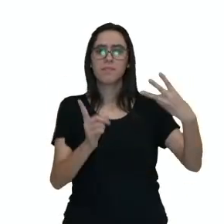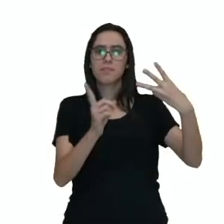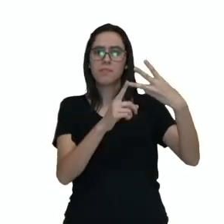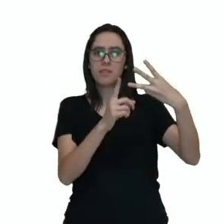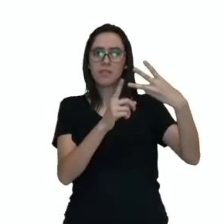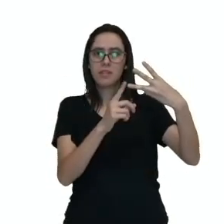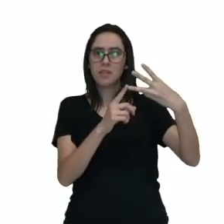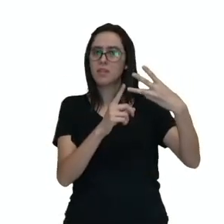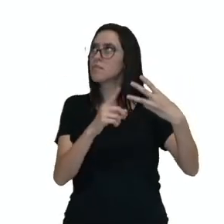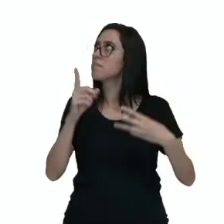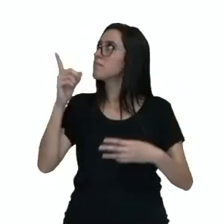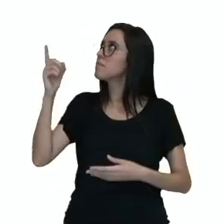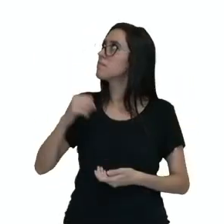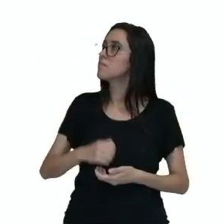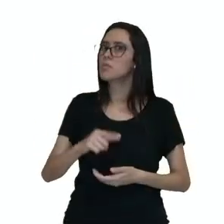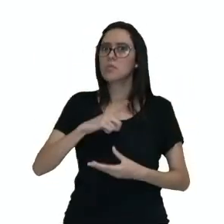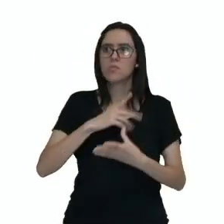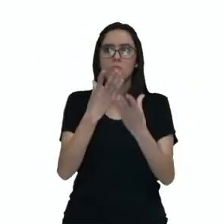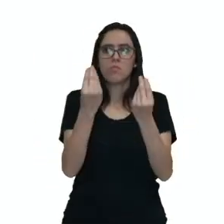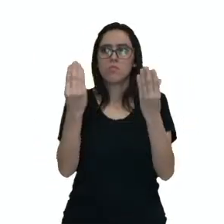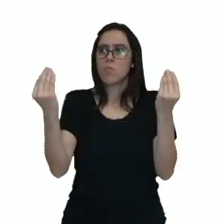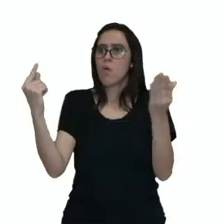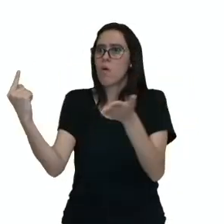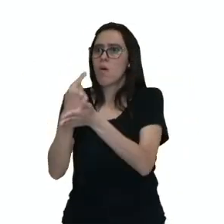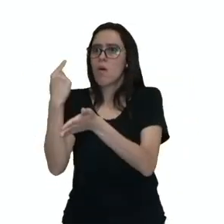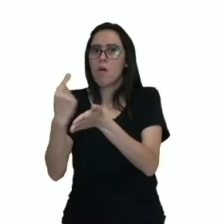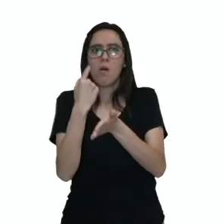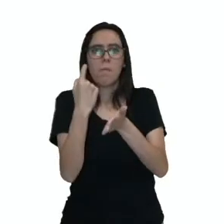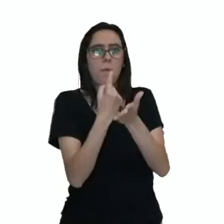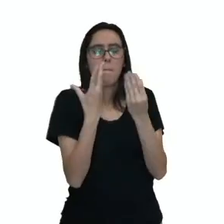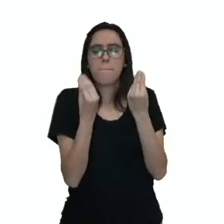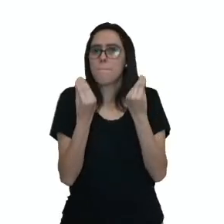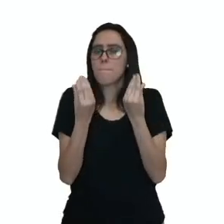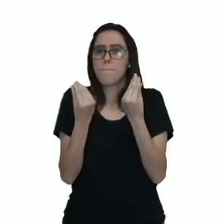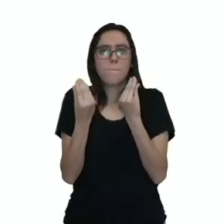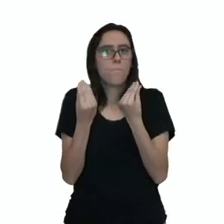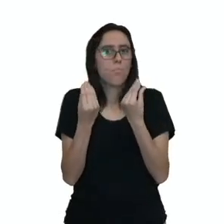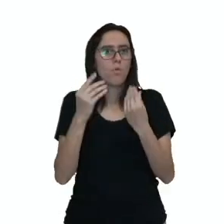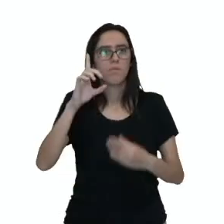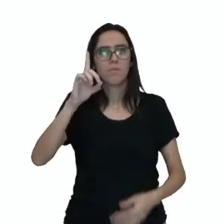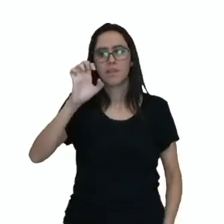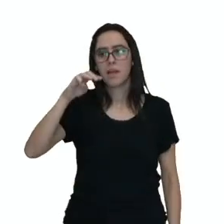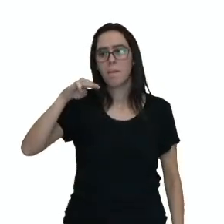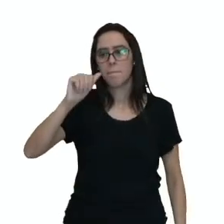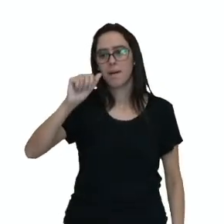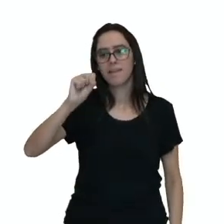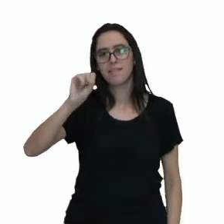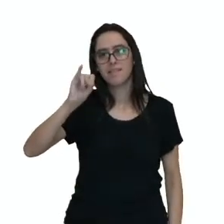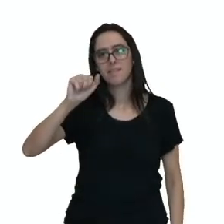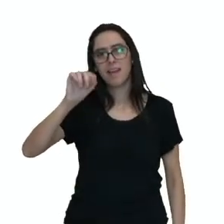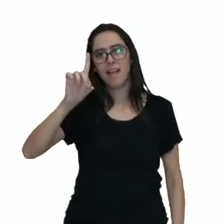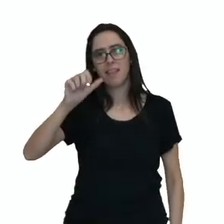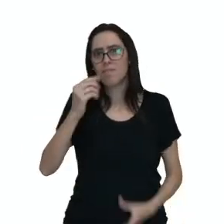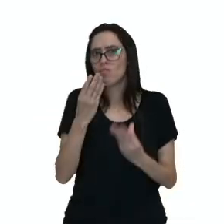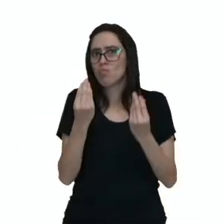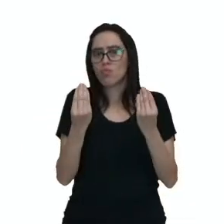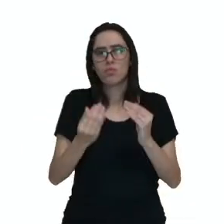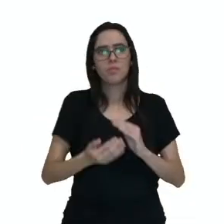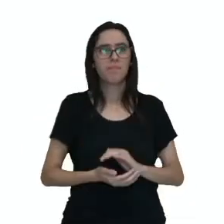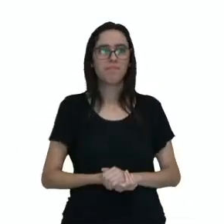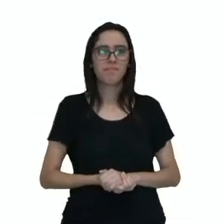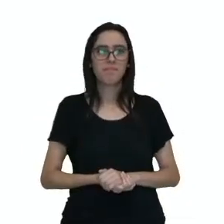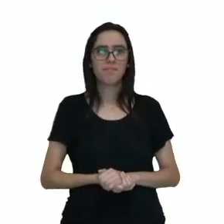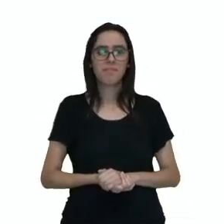demasiadas perguntas, temos muitas, né? É mais que muitas perguntas. Estudo todos os